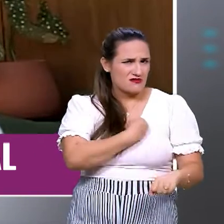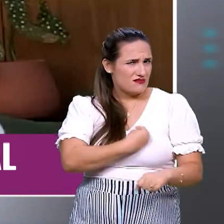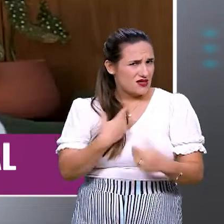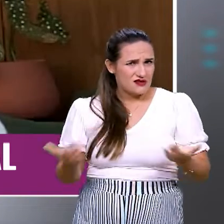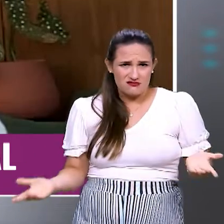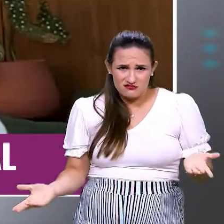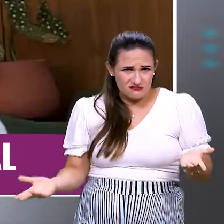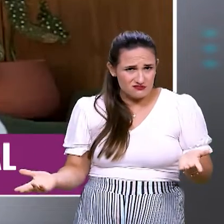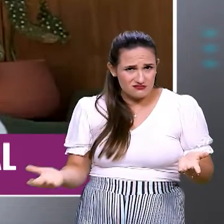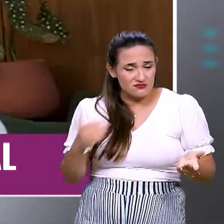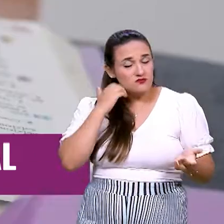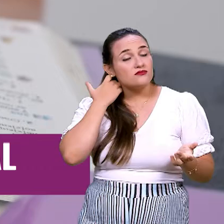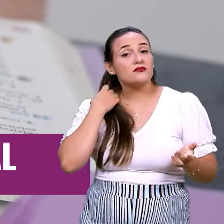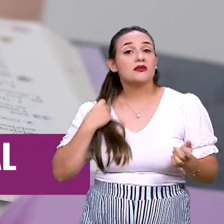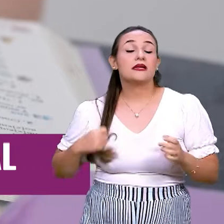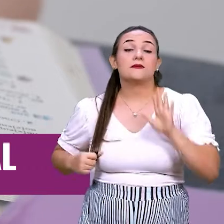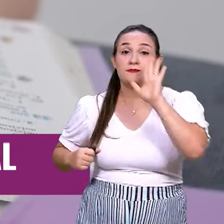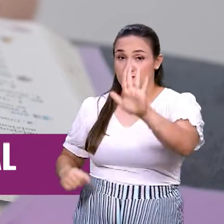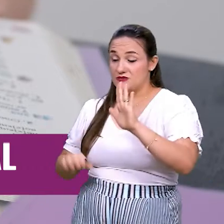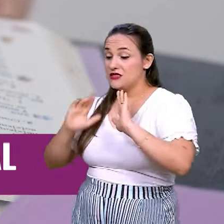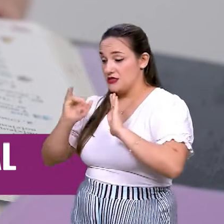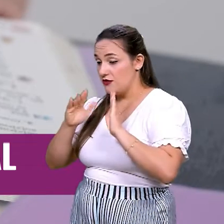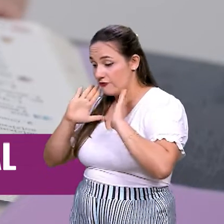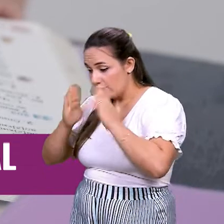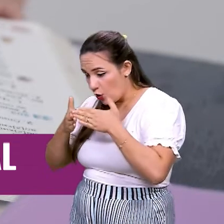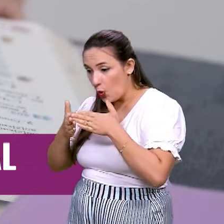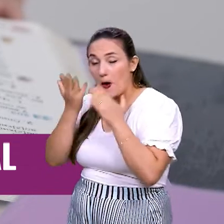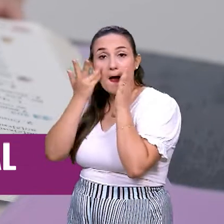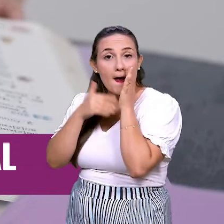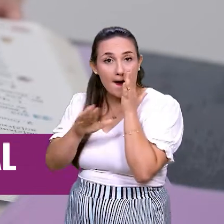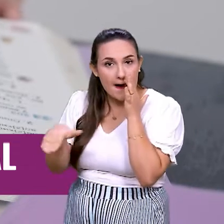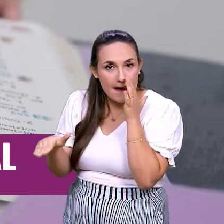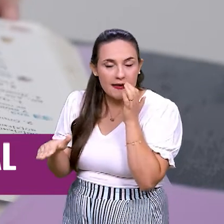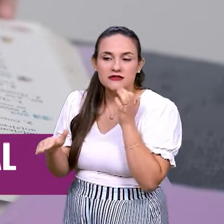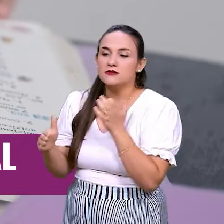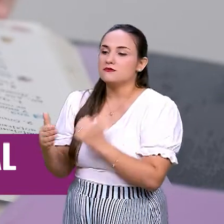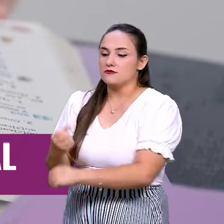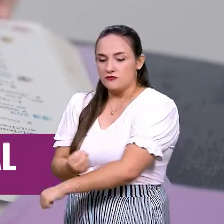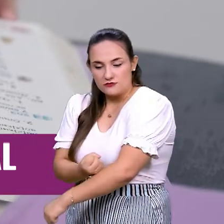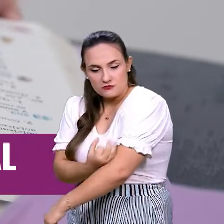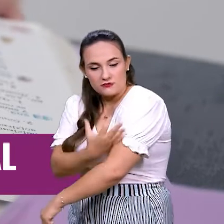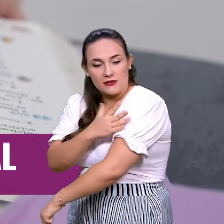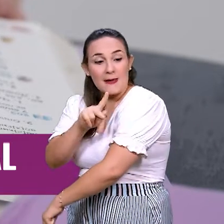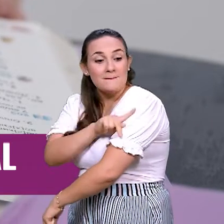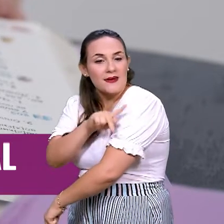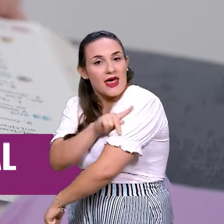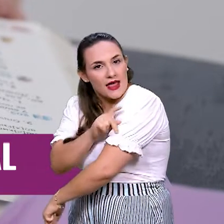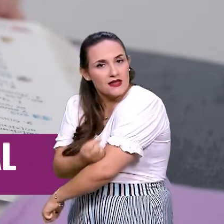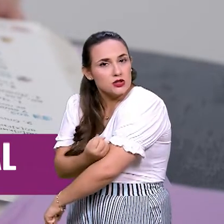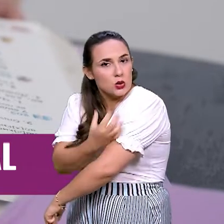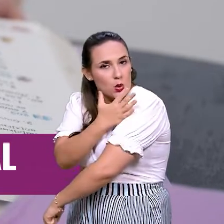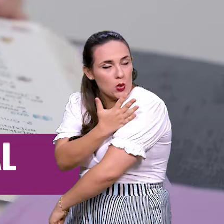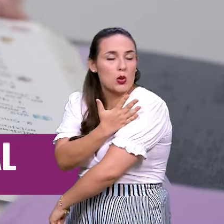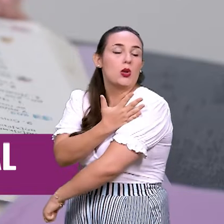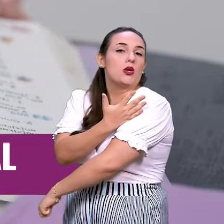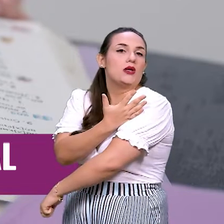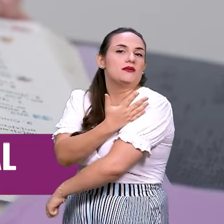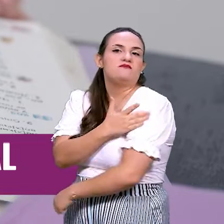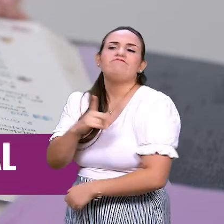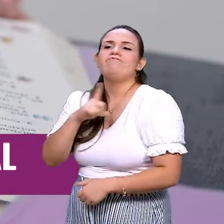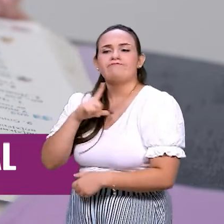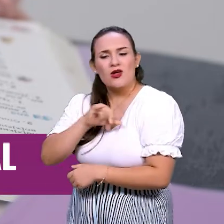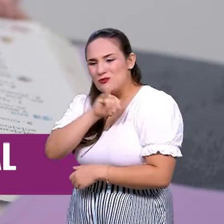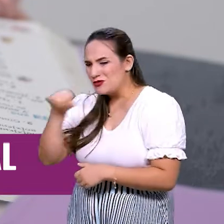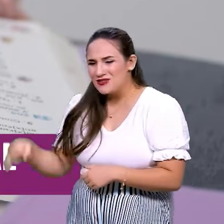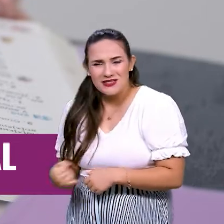vida. Quando a gente fala da criança, do ensino fundamental, da pré-escola, a gente tem uma janela